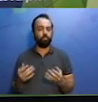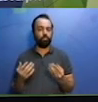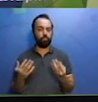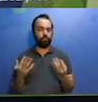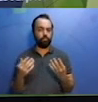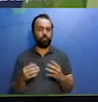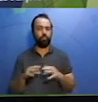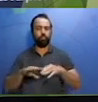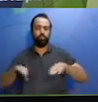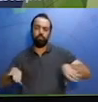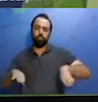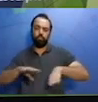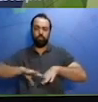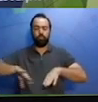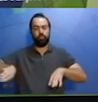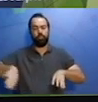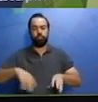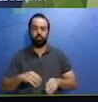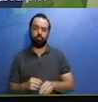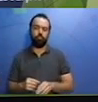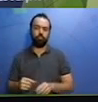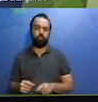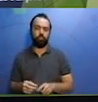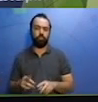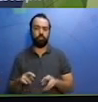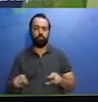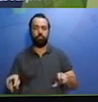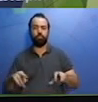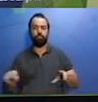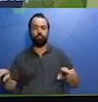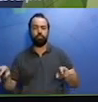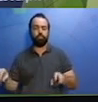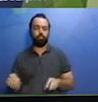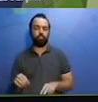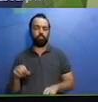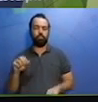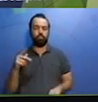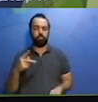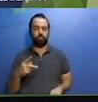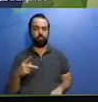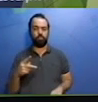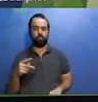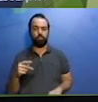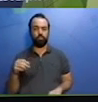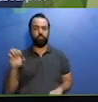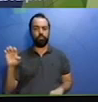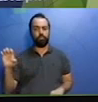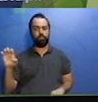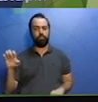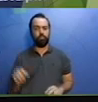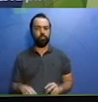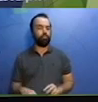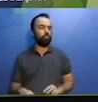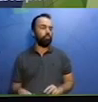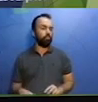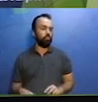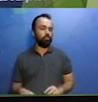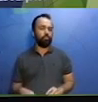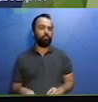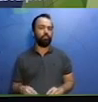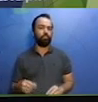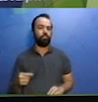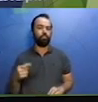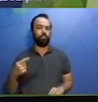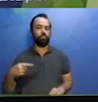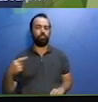serão separados pela sua diferença do ponto de ebulição. Então aqui os gases, o primeiro gás que vai ser